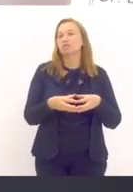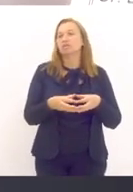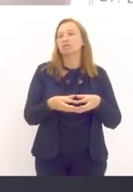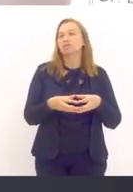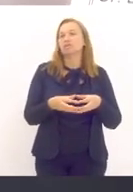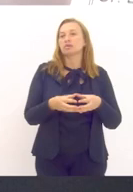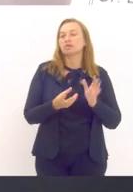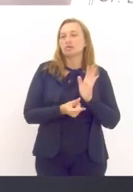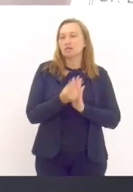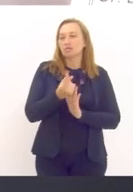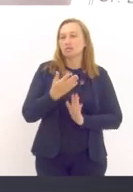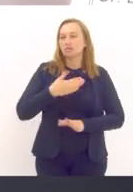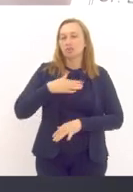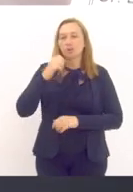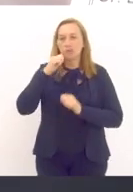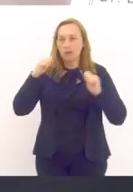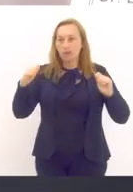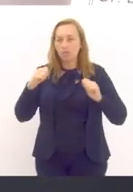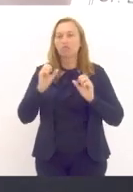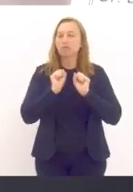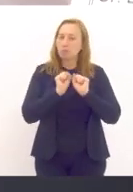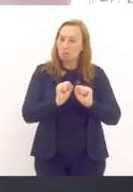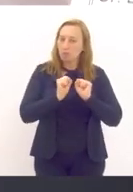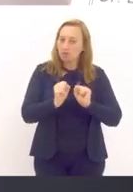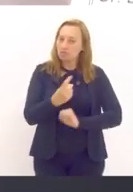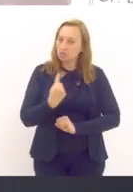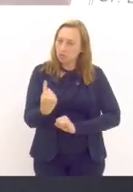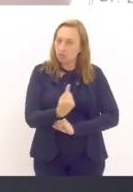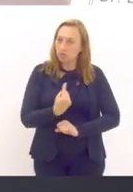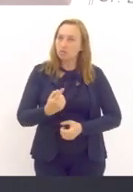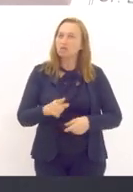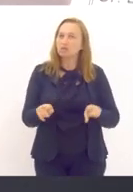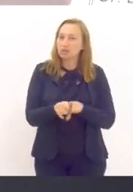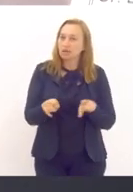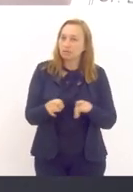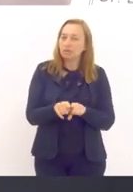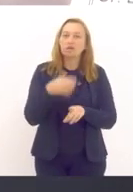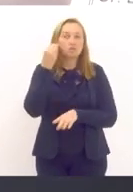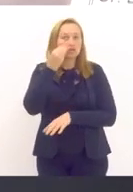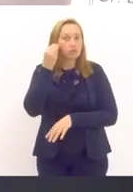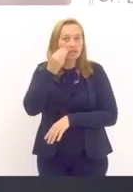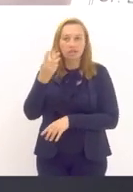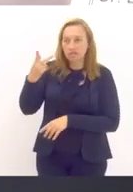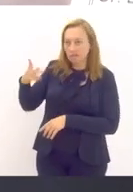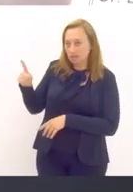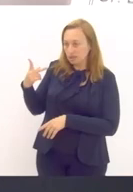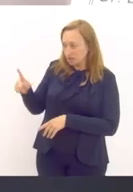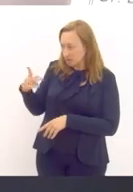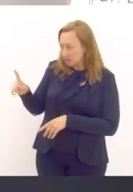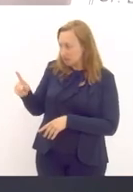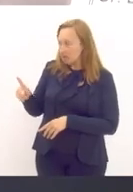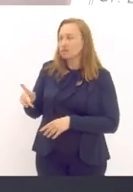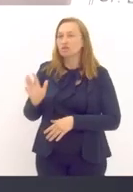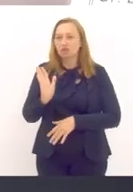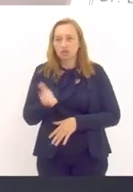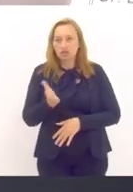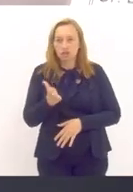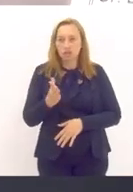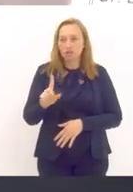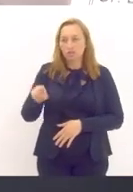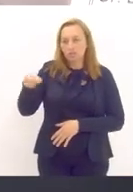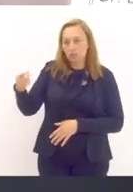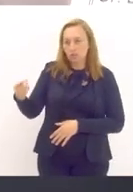na comissão, né, para que a gente possa, aí também, com a experiência dele, com a contribuição de quem já teve do outro